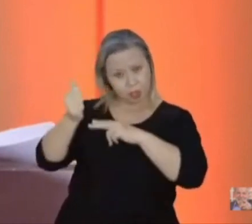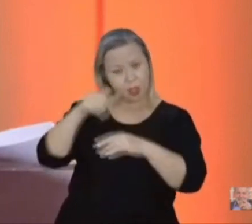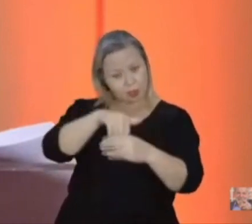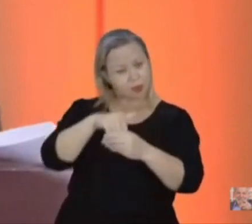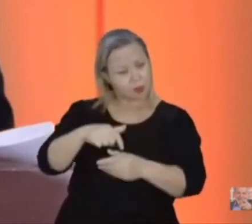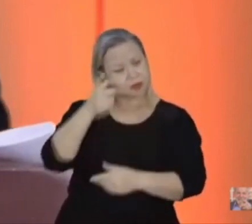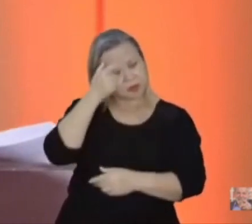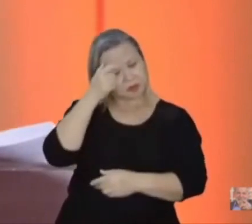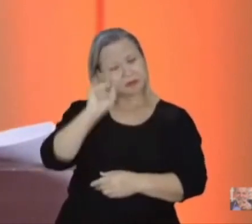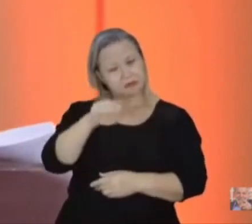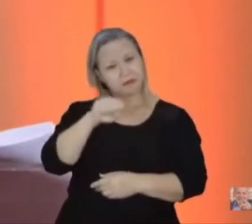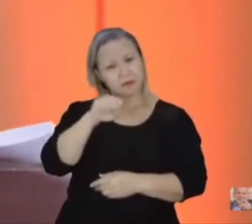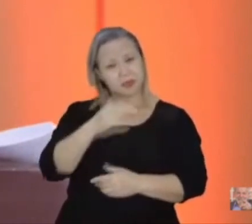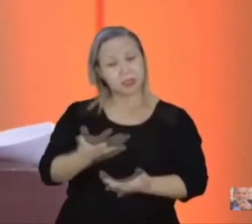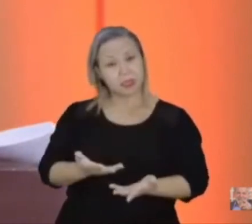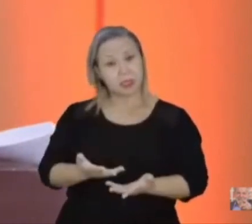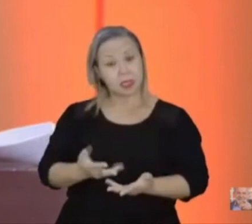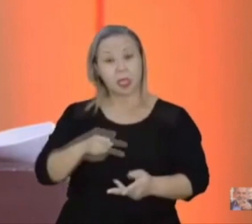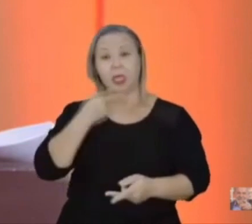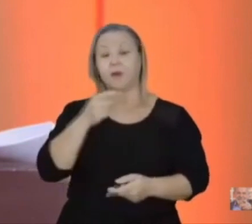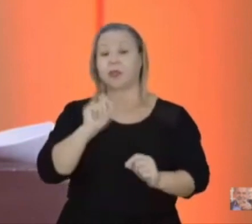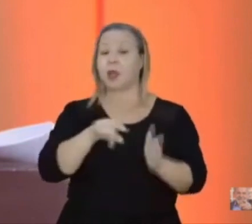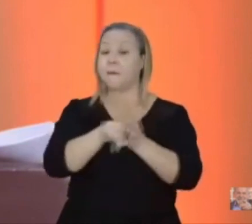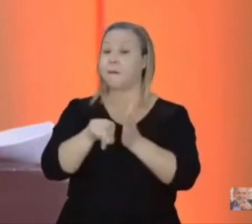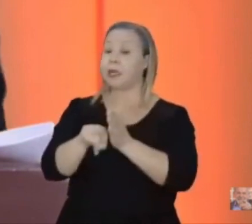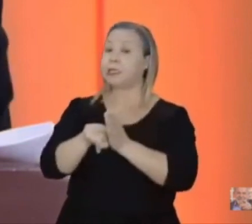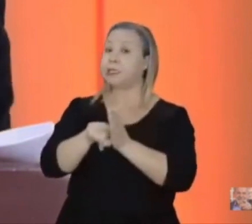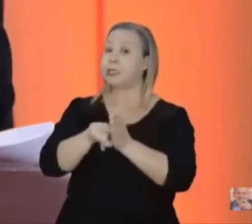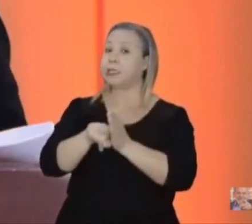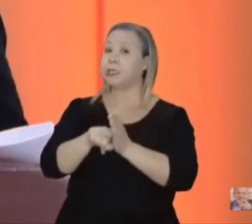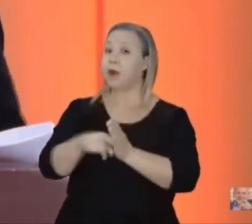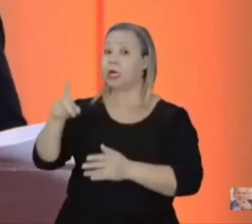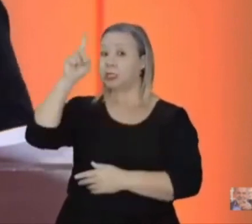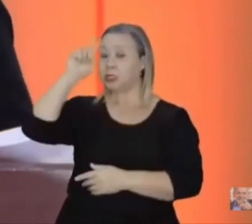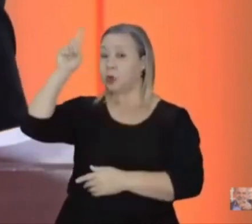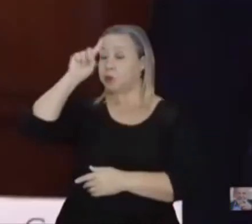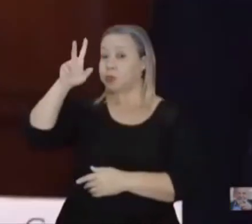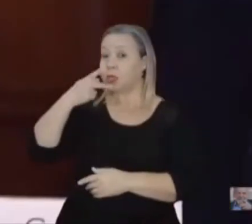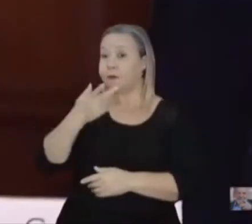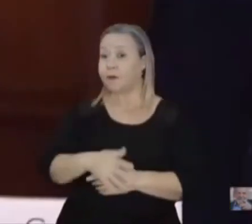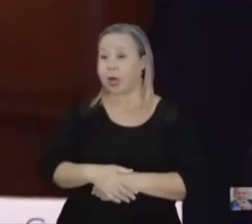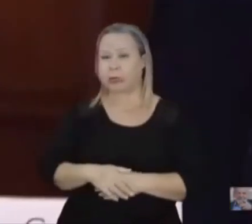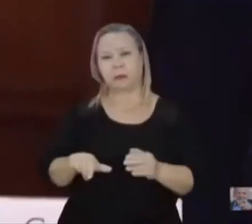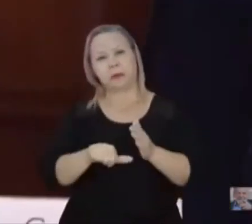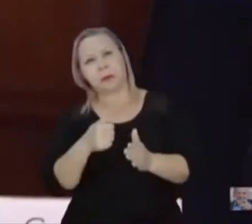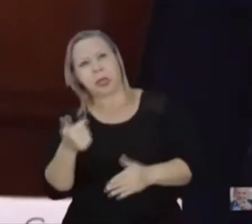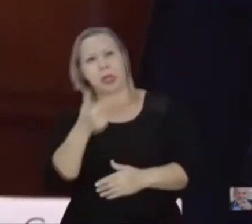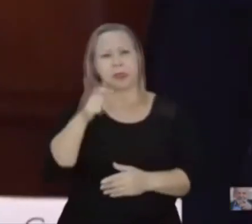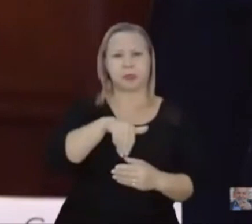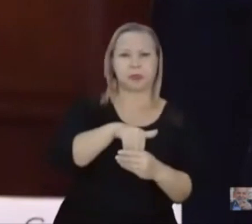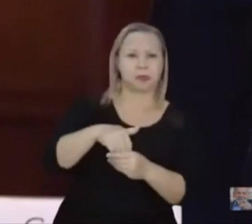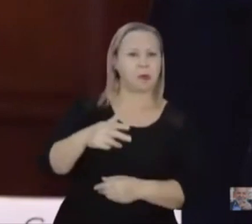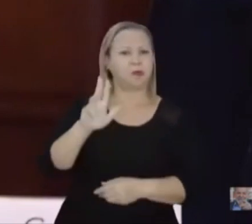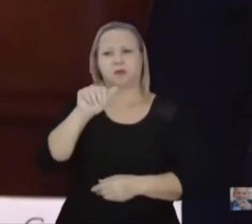Ah, quem diz isso, não sei, as pesquisas dizem todo dia. Sabe, se vai ser no primeiro ou no segundo turno, eu nunca ganhei eleição no primeiro turno, eu